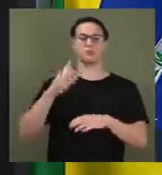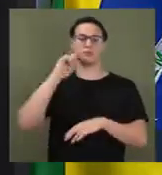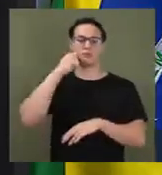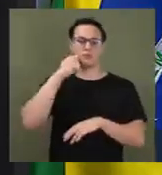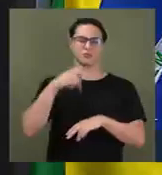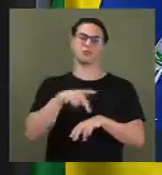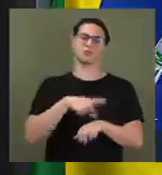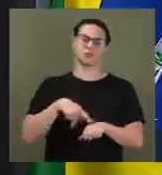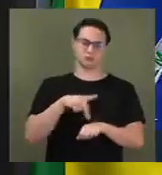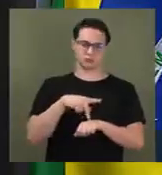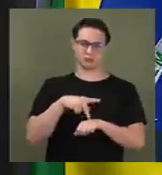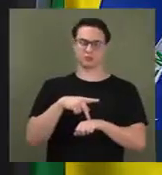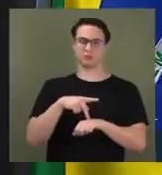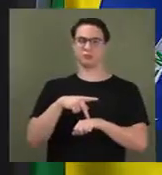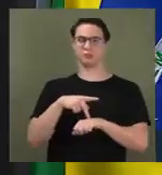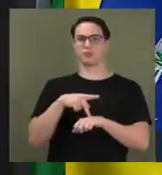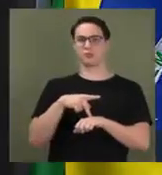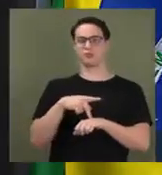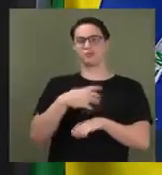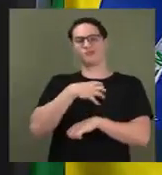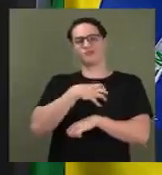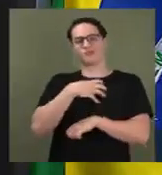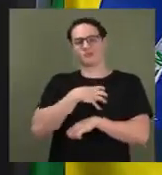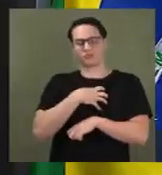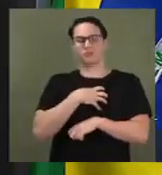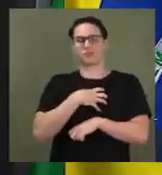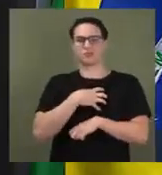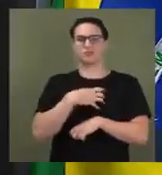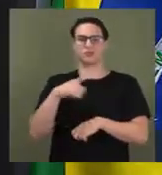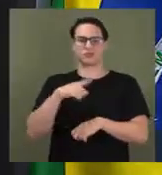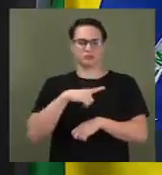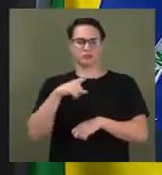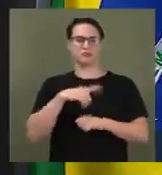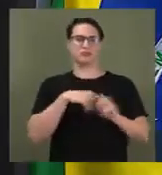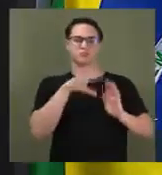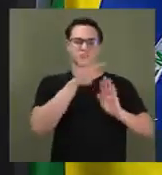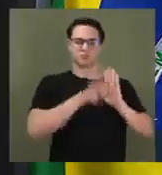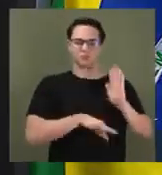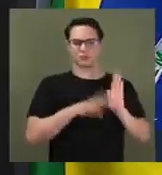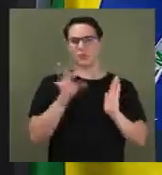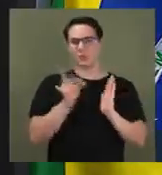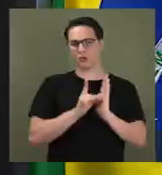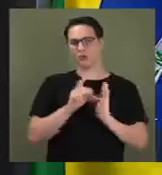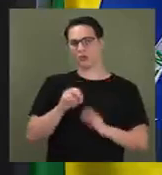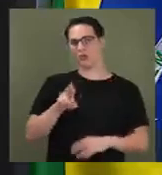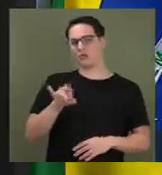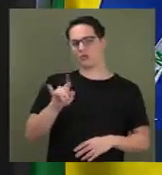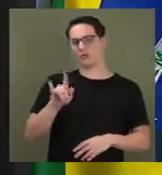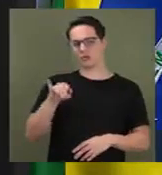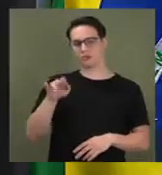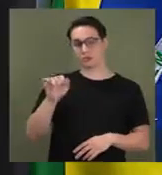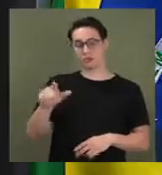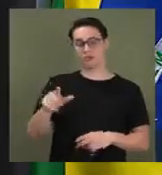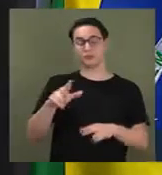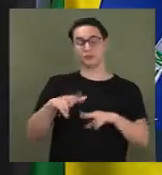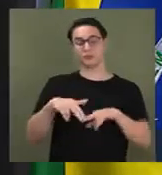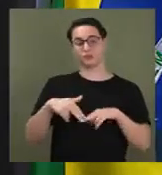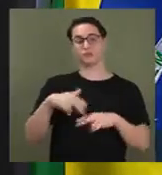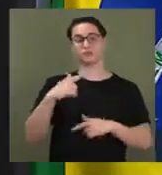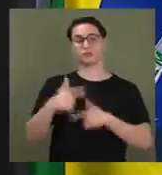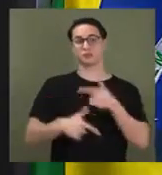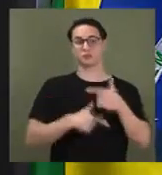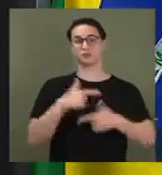país, que se sentia contemplada com o texto original, fruto de um trabalho feito